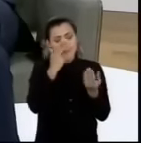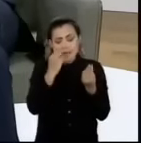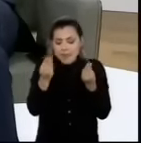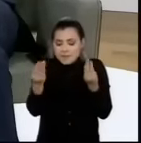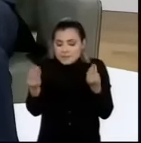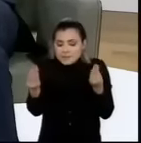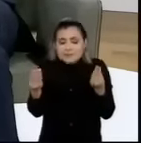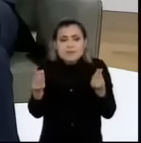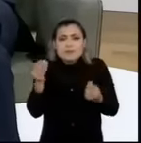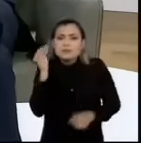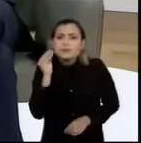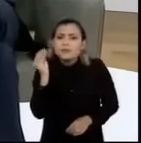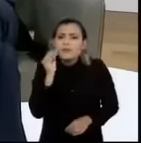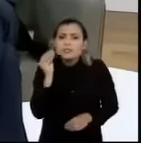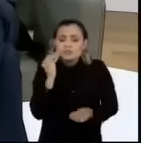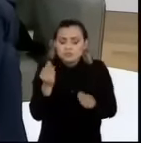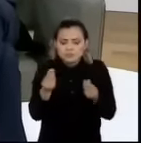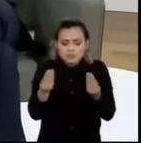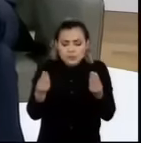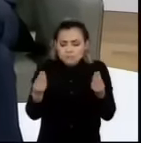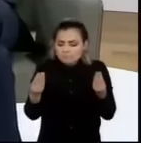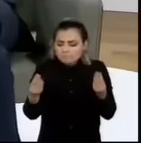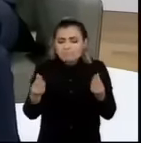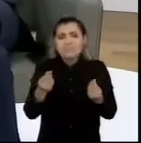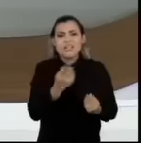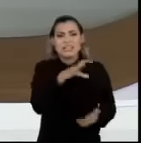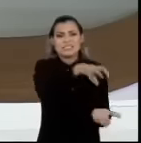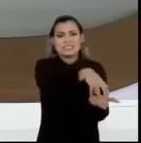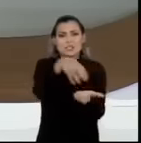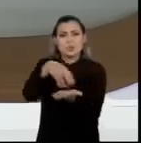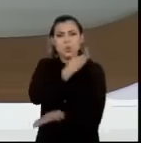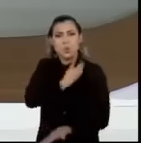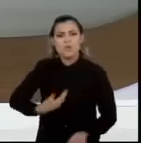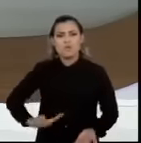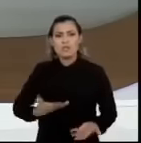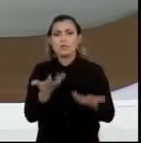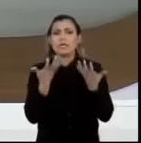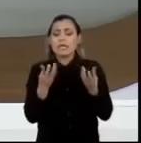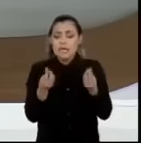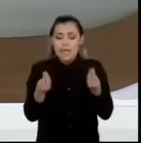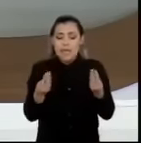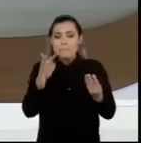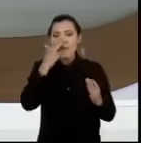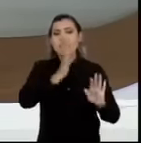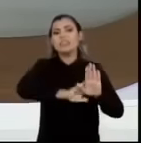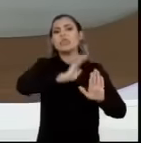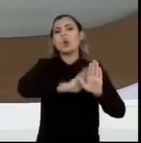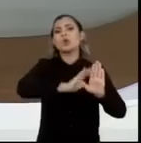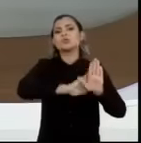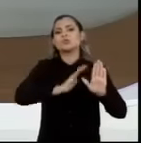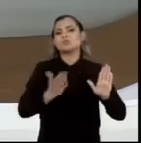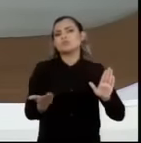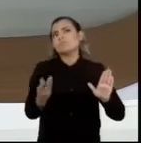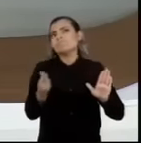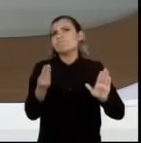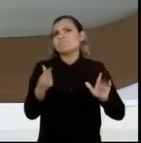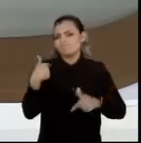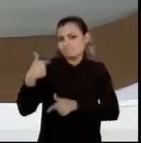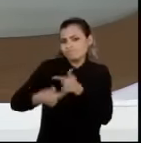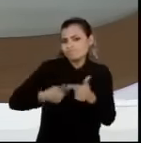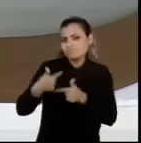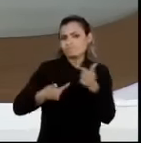essa tentativa quase que permanente de alguns setores do governo de tratar como ideologia o